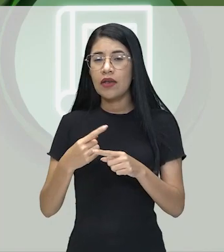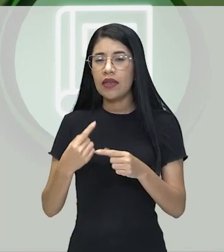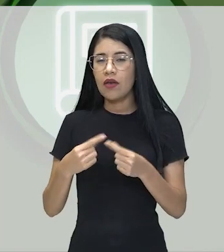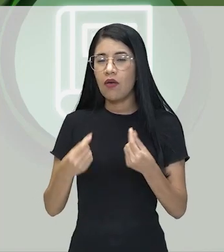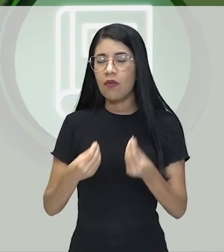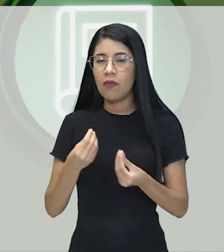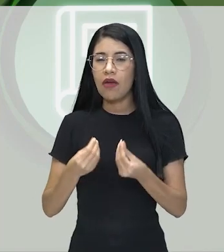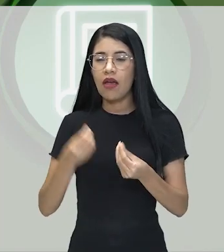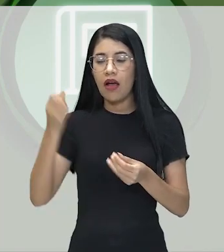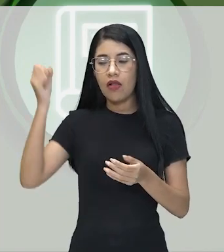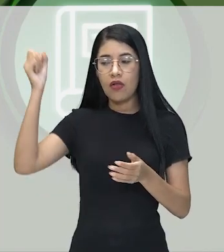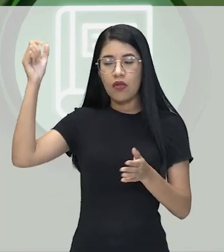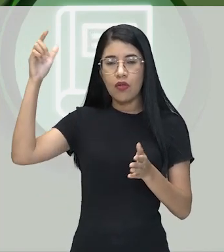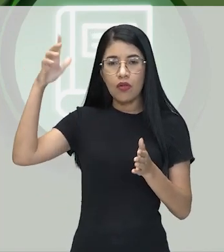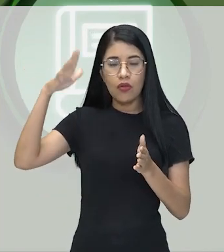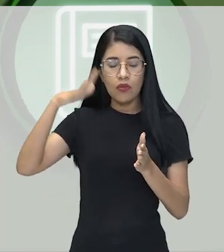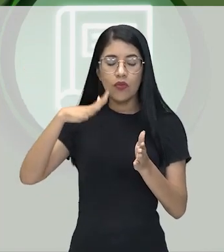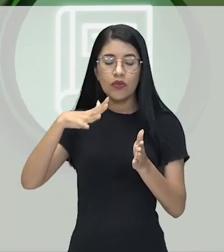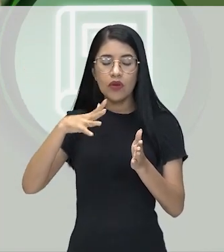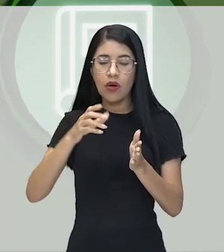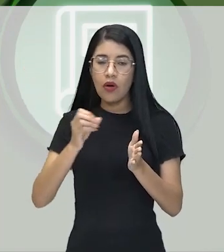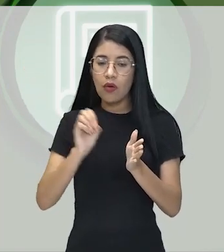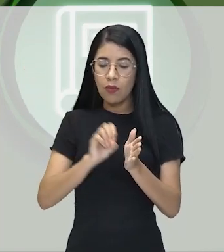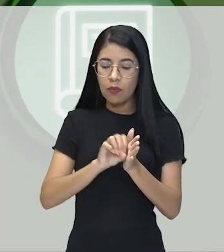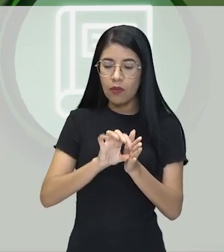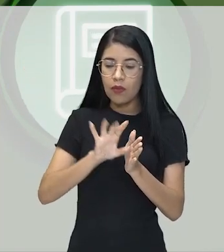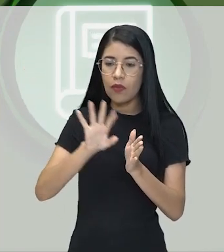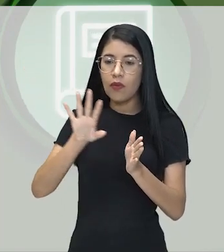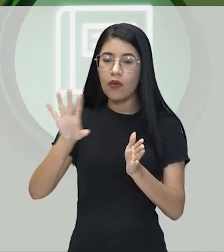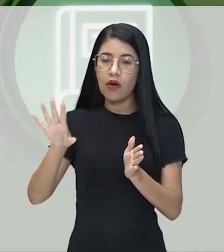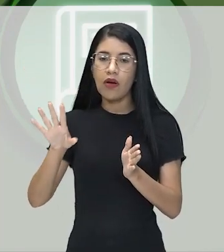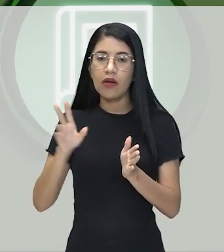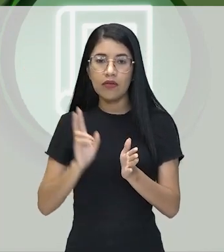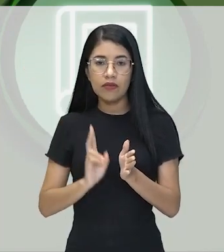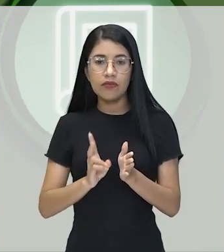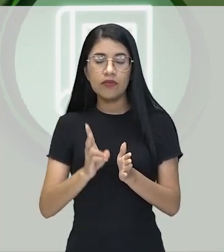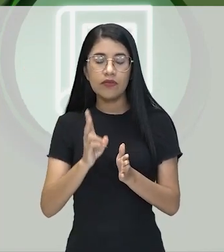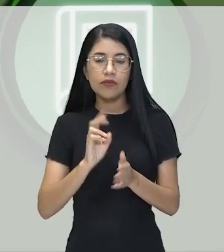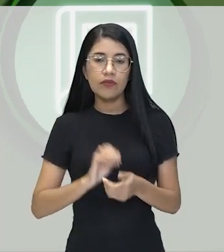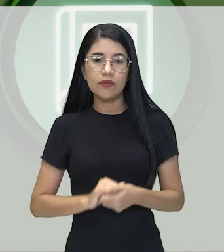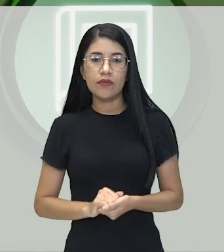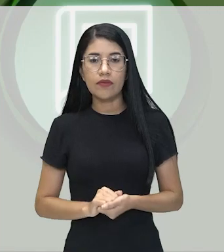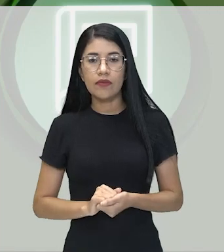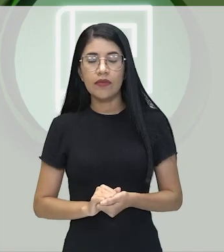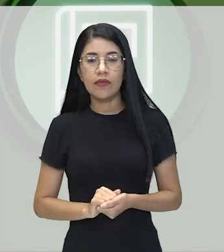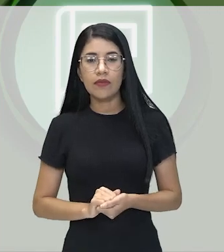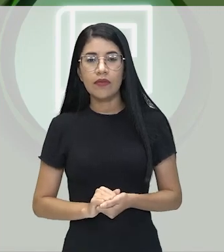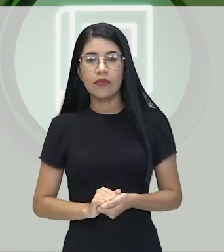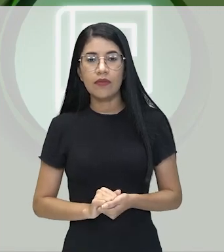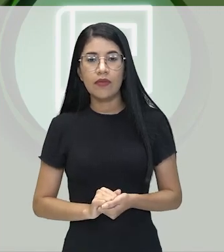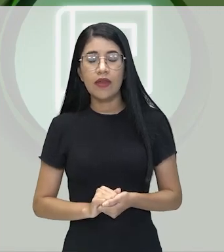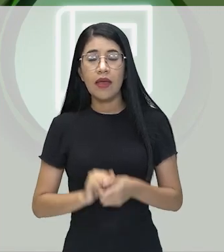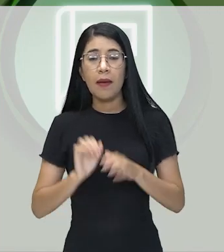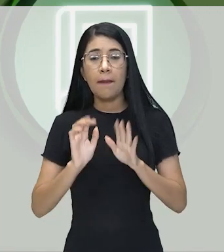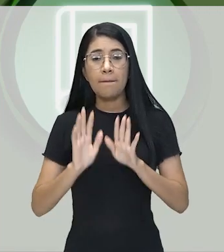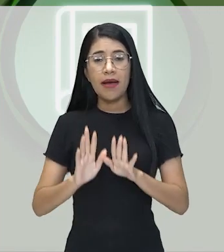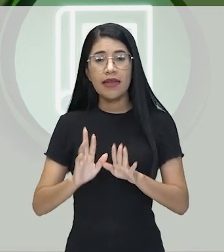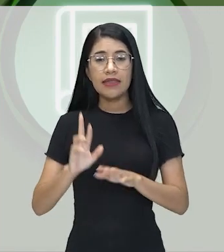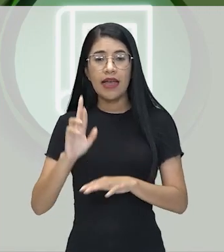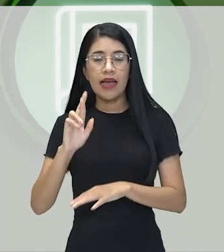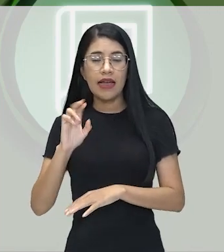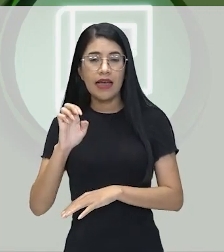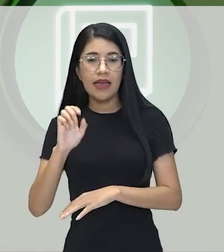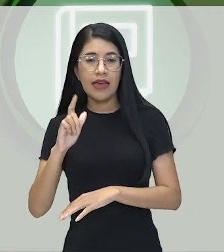muda de meio, tá? Ela bate e volta para o meio de origem. Por sua vez, a refração, ela